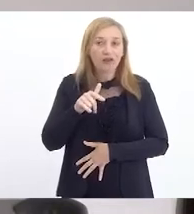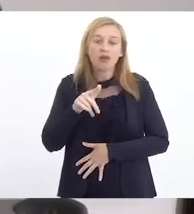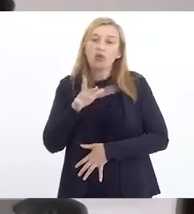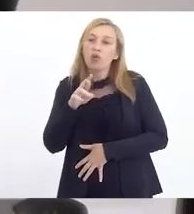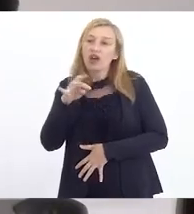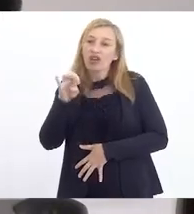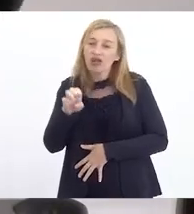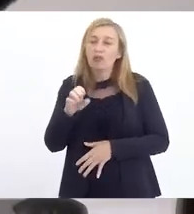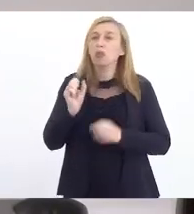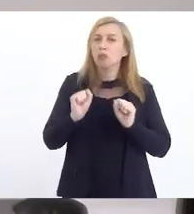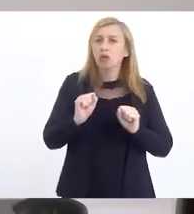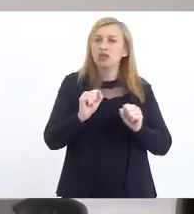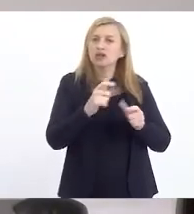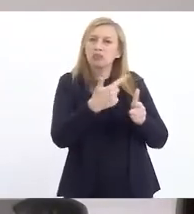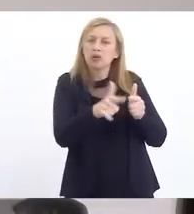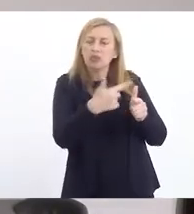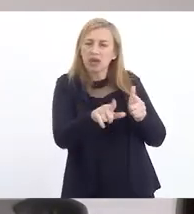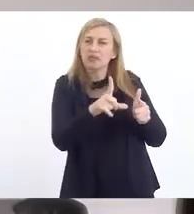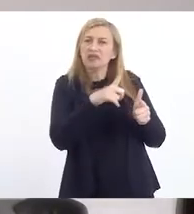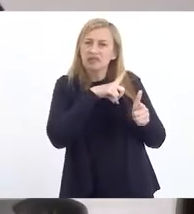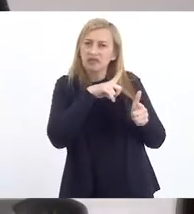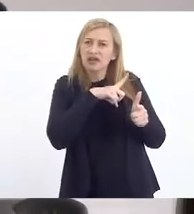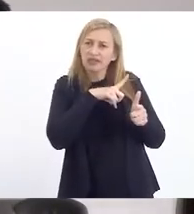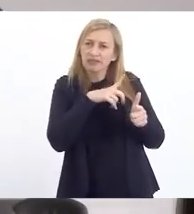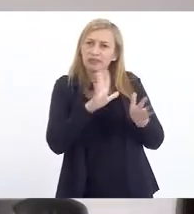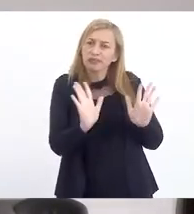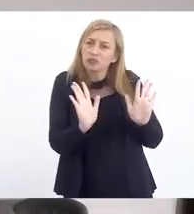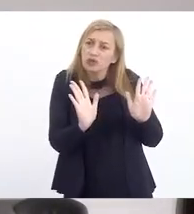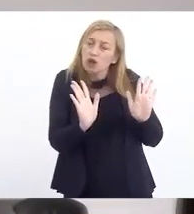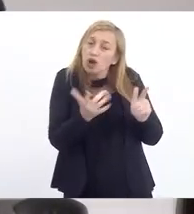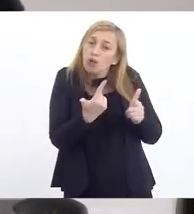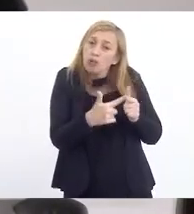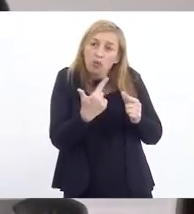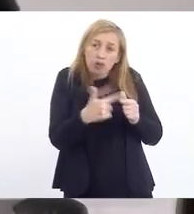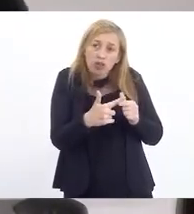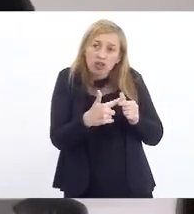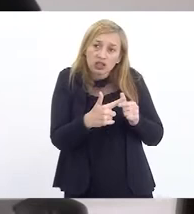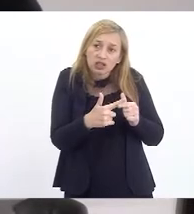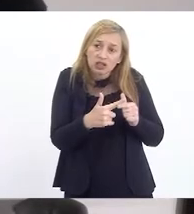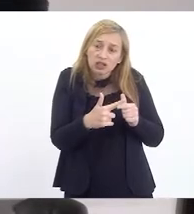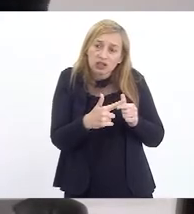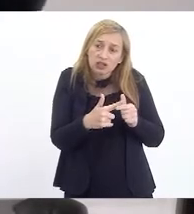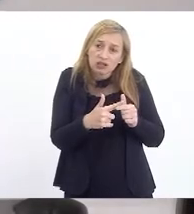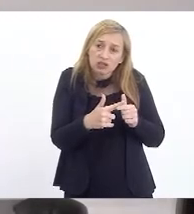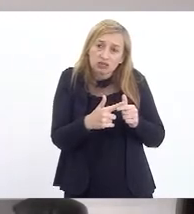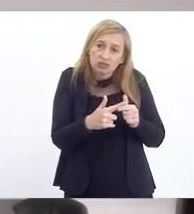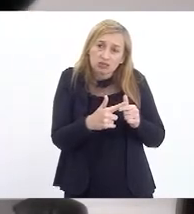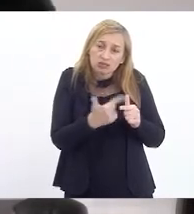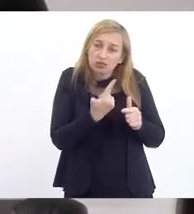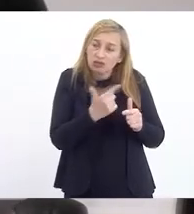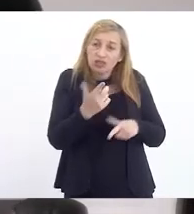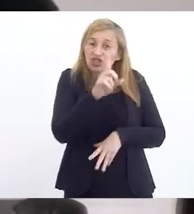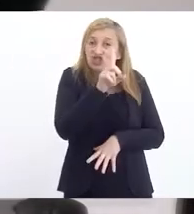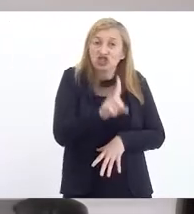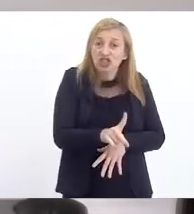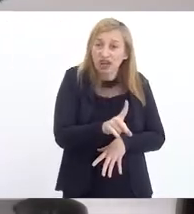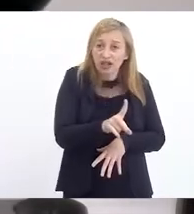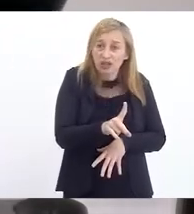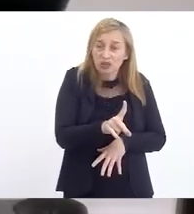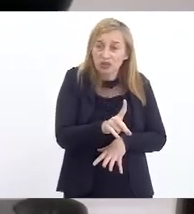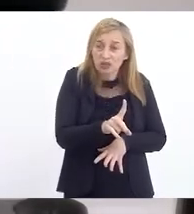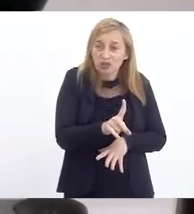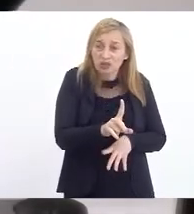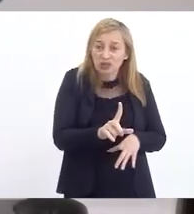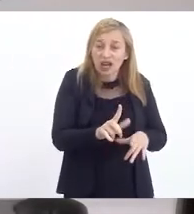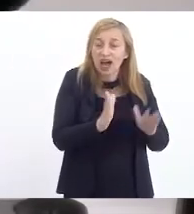criar problema o que quiser, né? Porque nem autoridade moral eles têm para isso agora com o